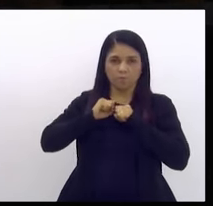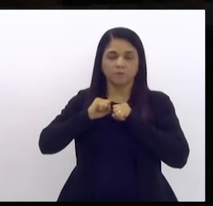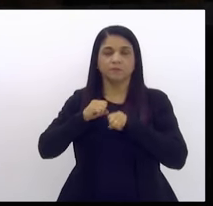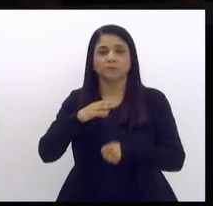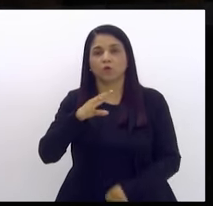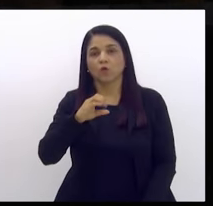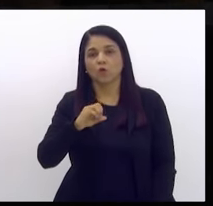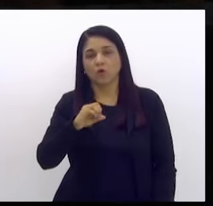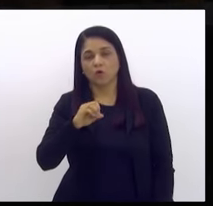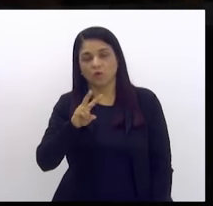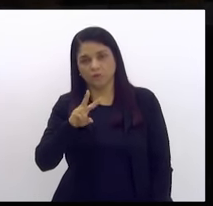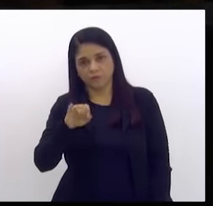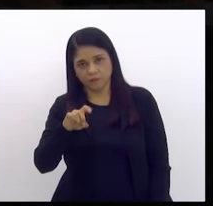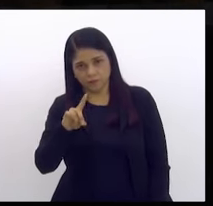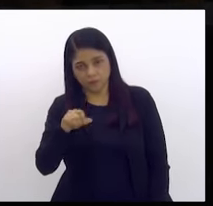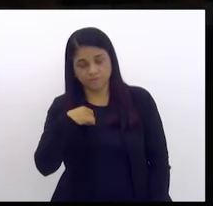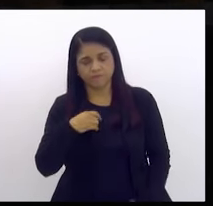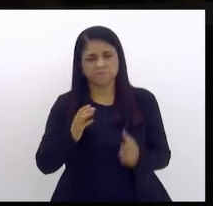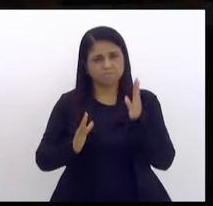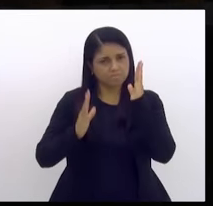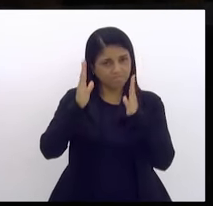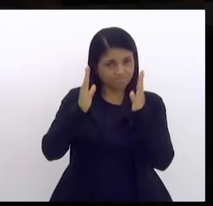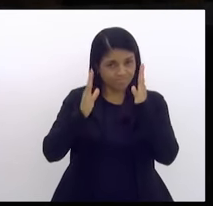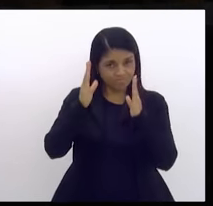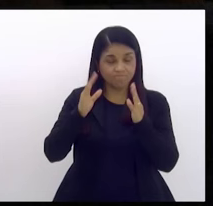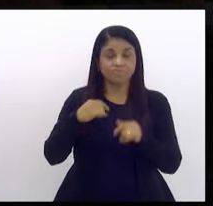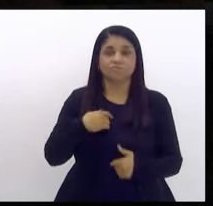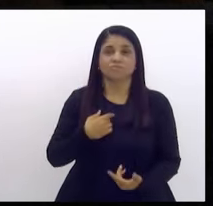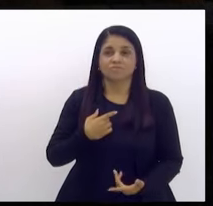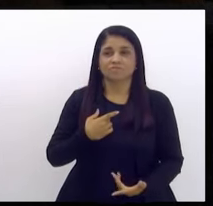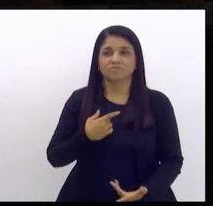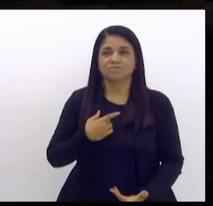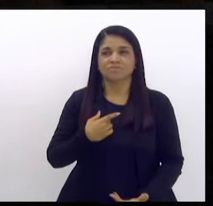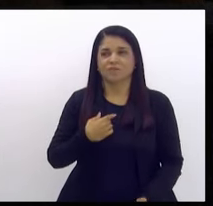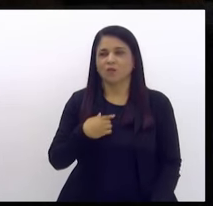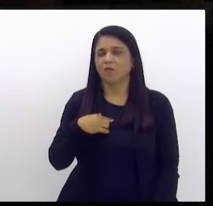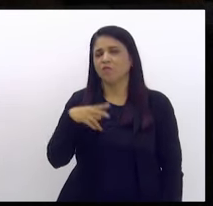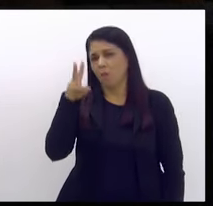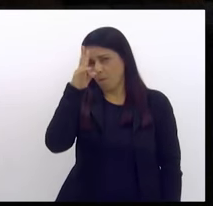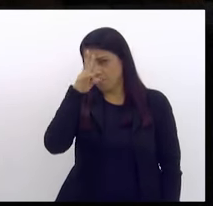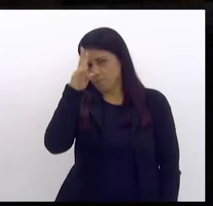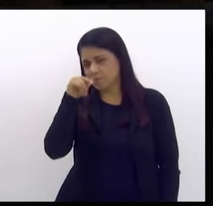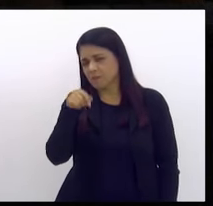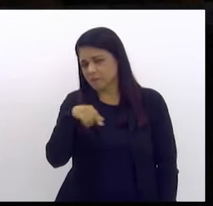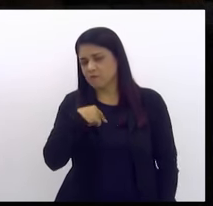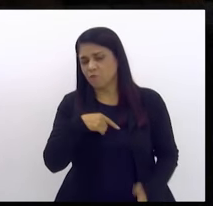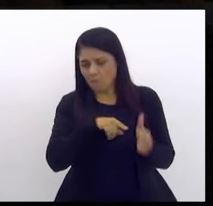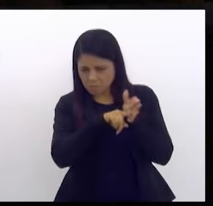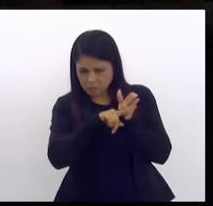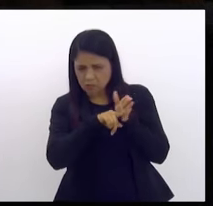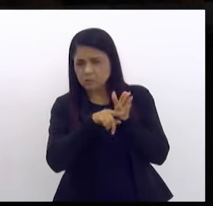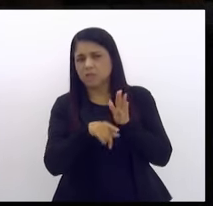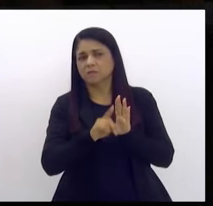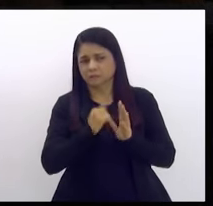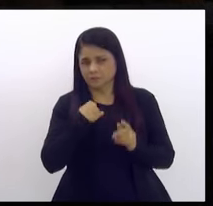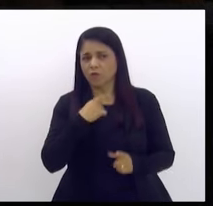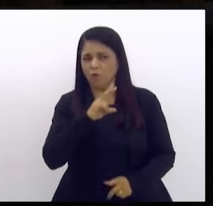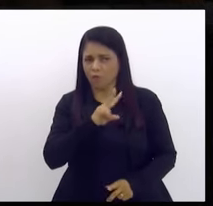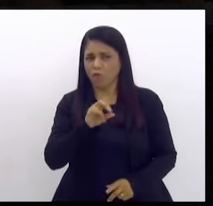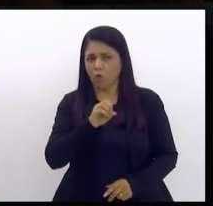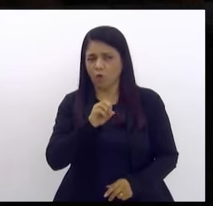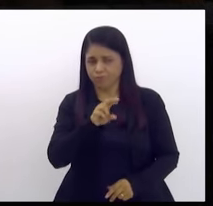época, deputado Gilberto Palmares, salvo erro de memória, vou até pesquisar, havia um projeto desse